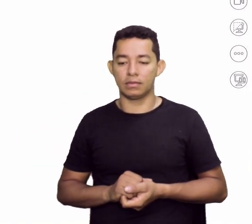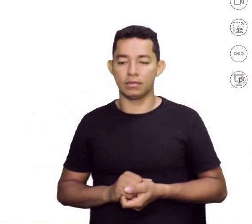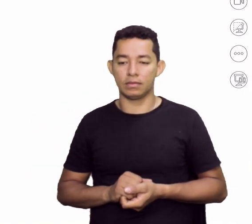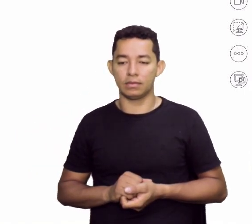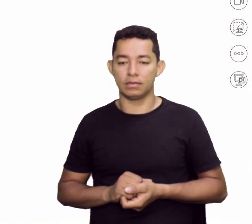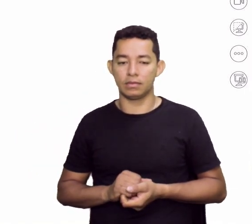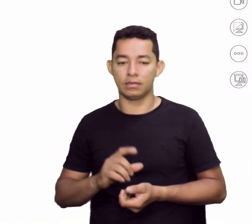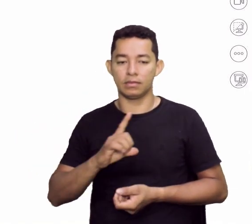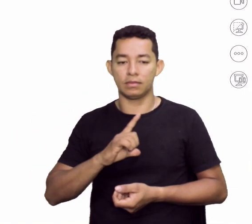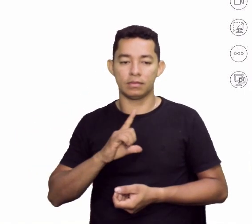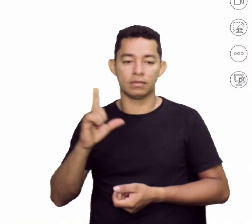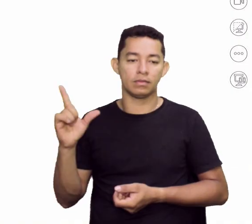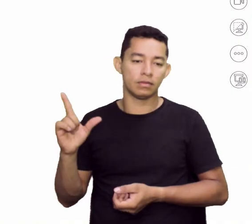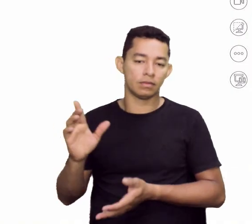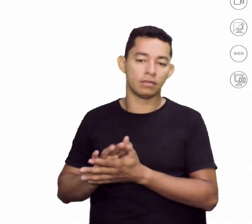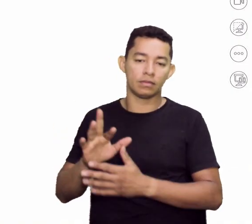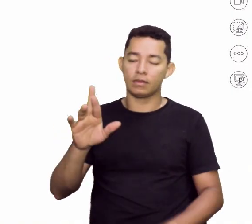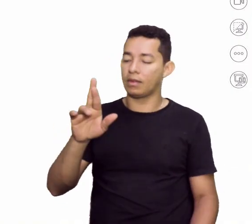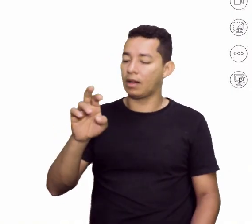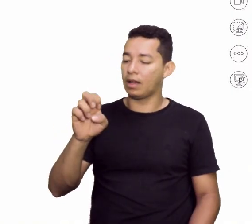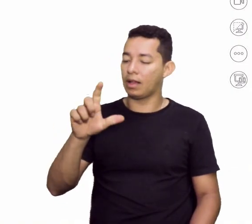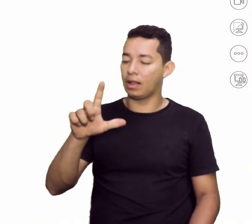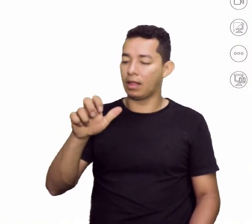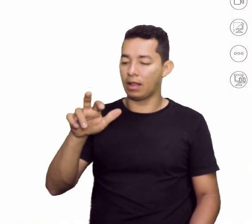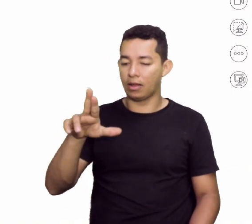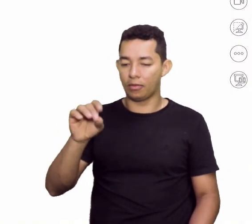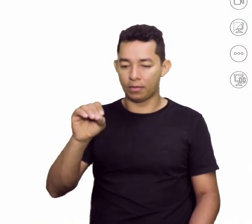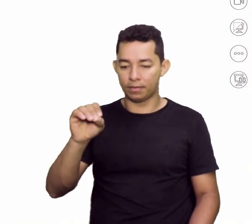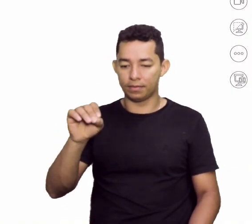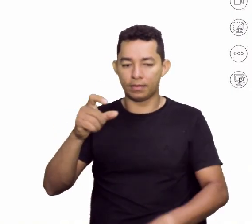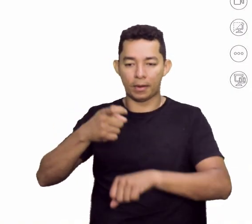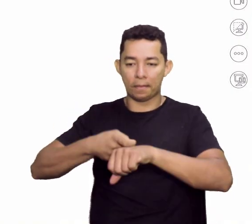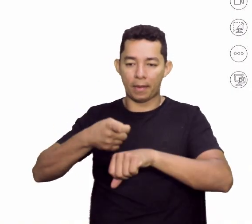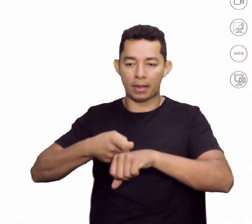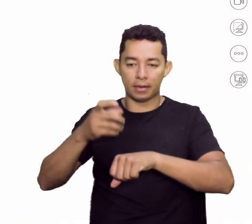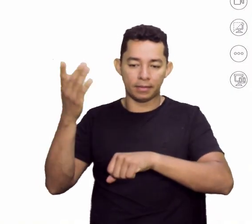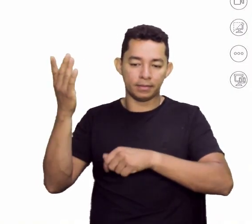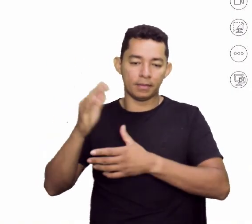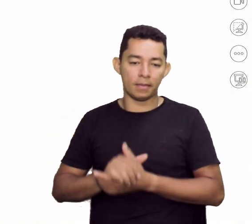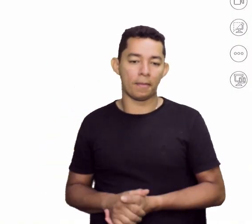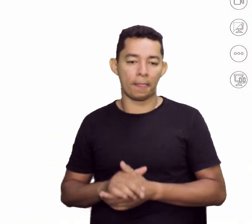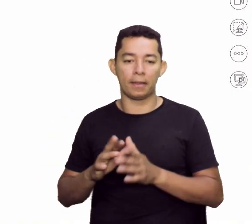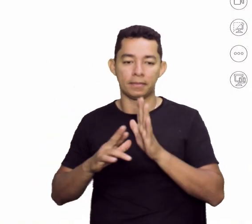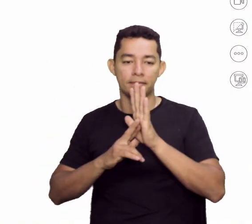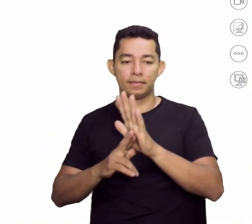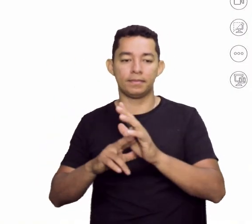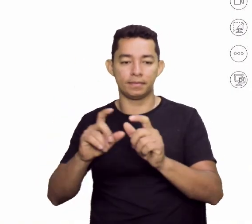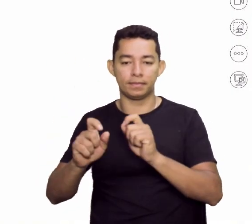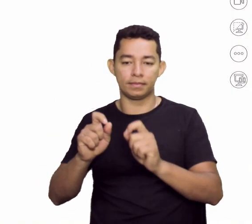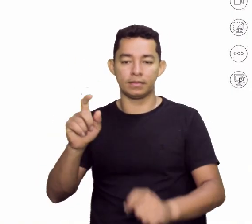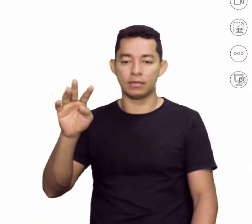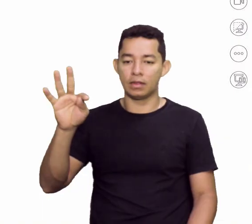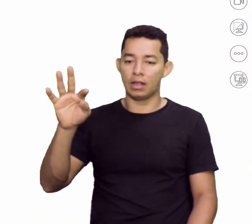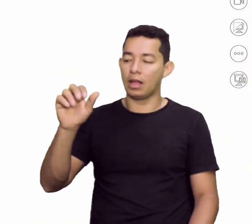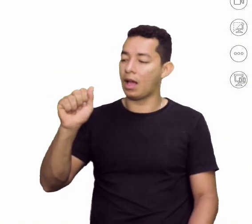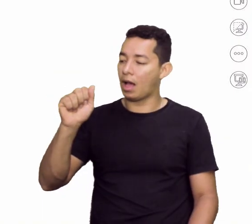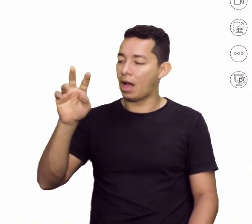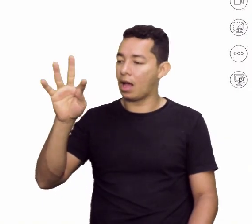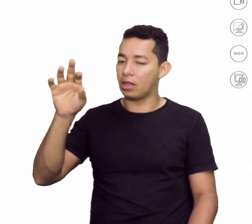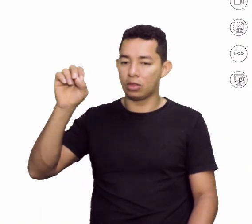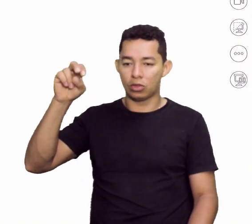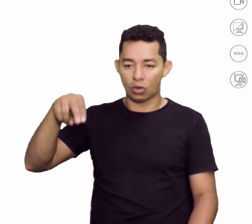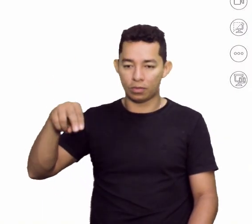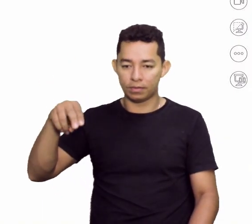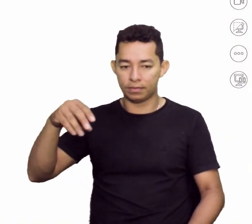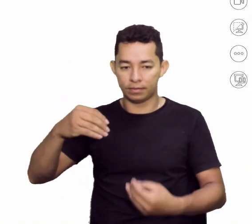Então, temos aqui um relevo de pedra calcária, então, representando Atom, que é um deus,